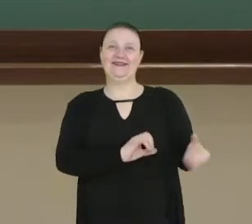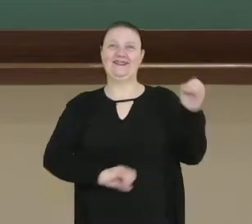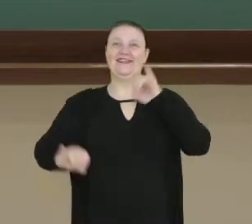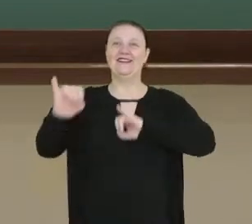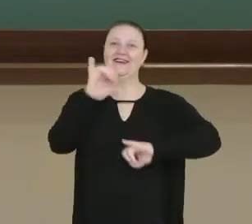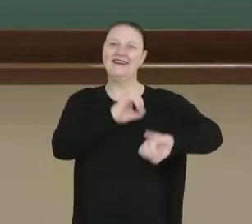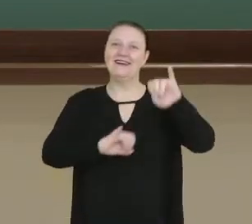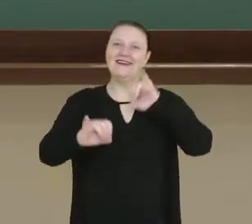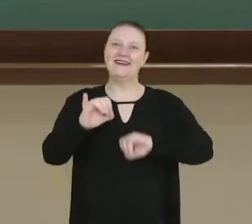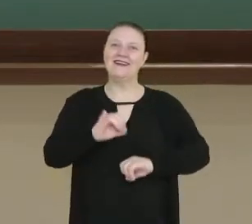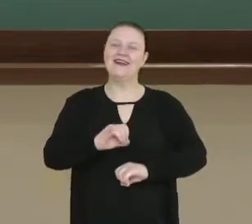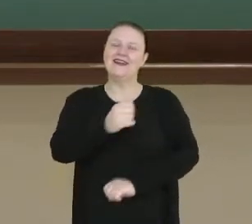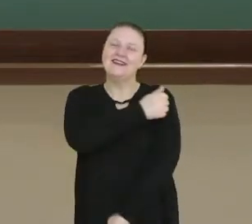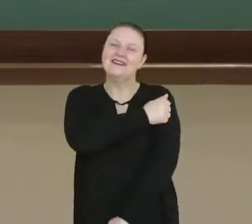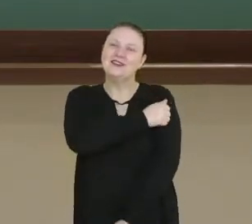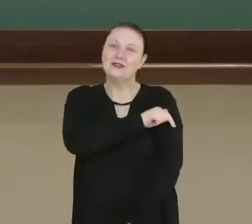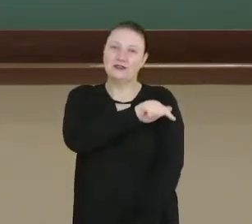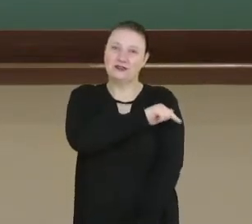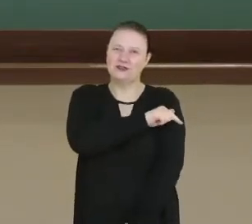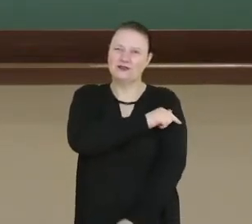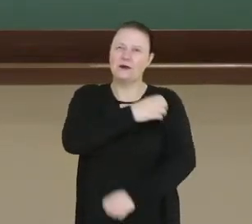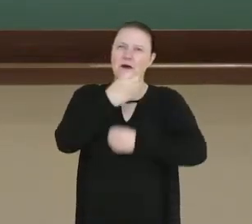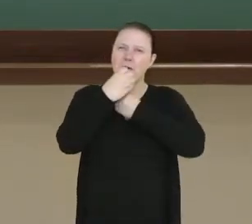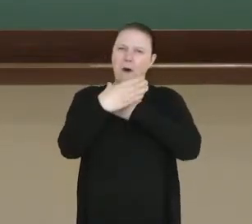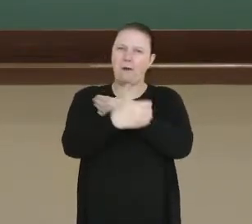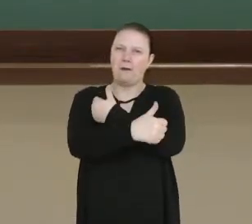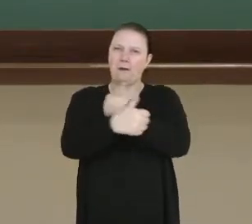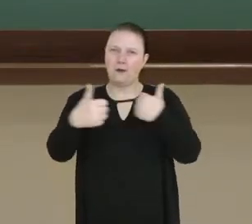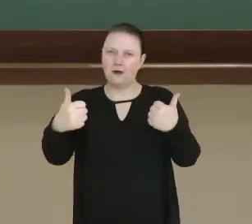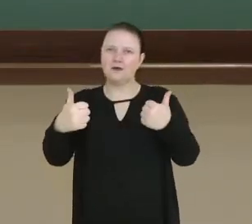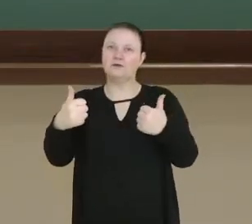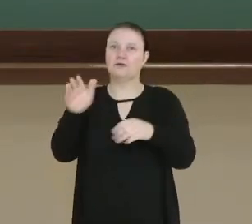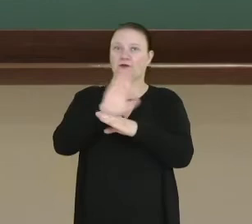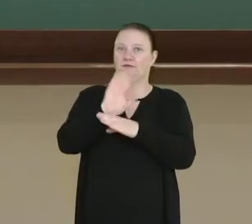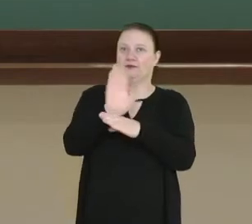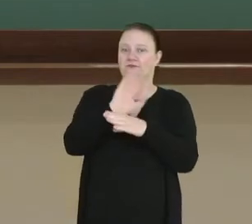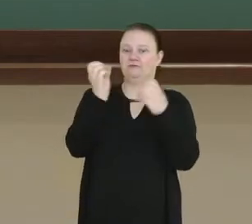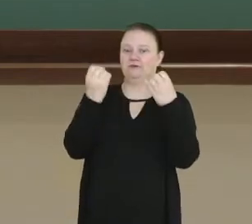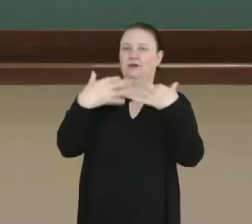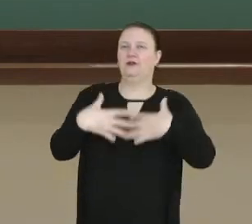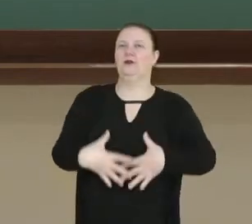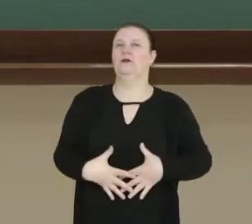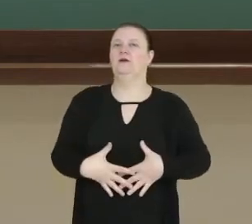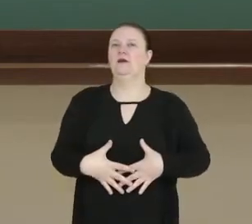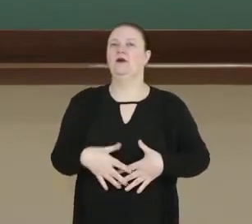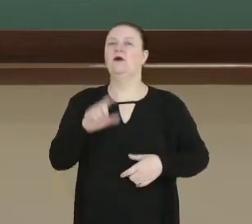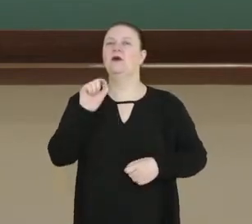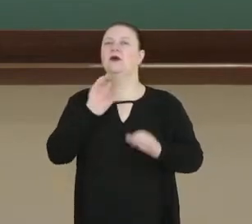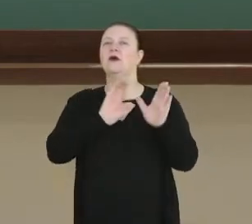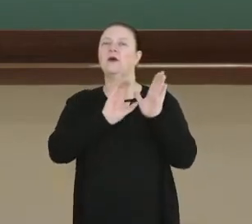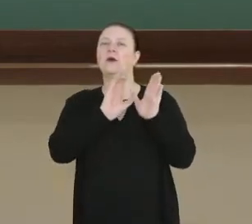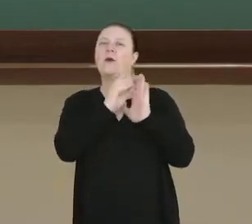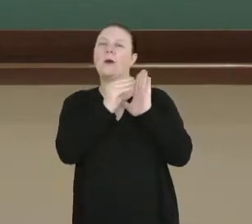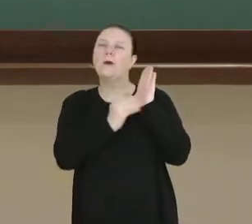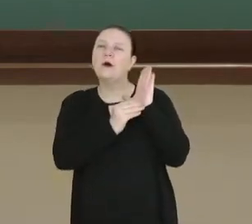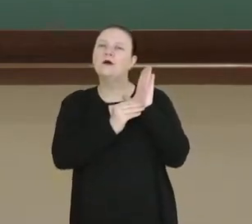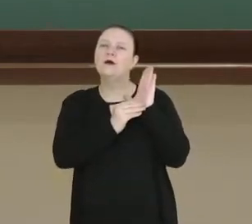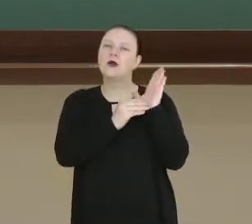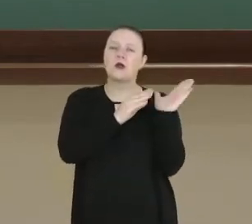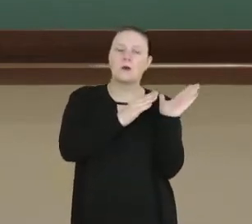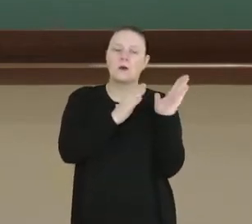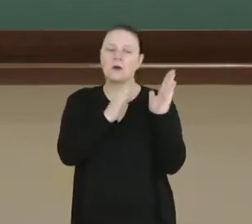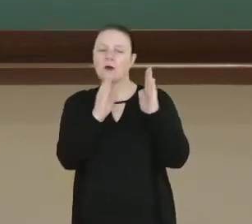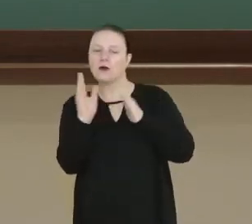Olá, alunos do 7º ano, tudo bem com vocês? Nesse vídeo vamos falar sobre período composto